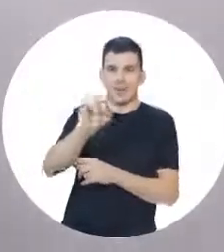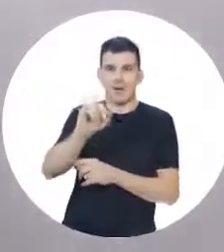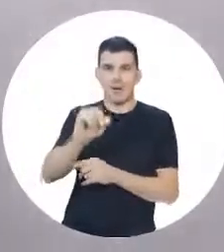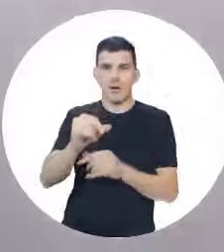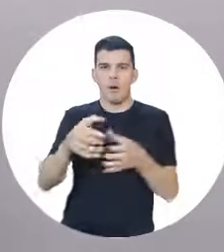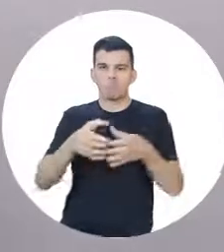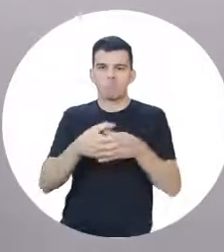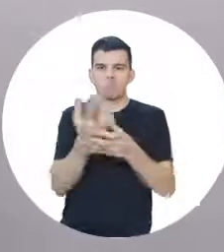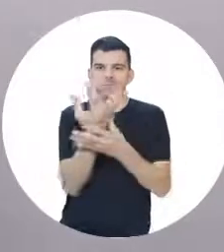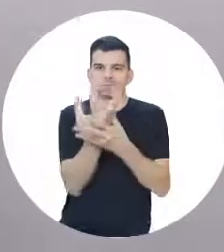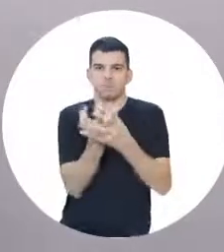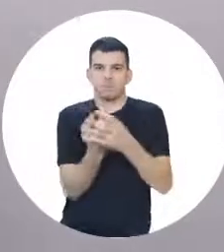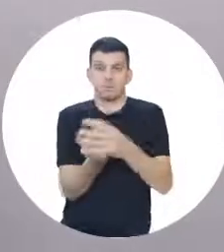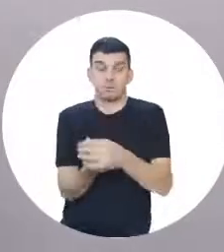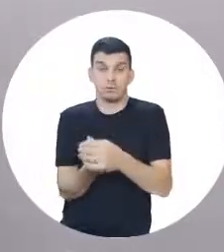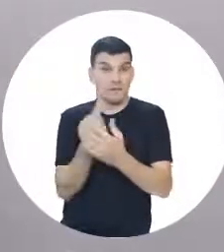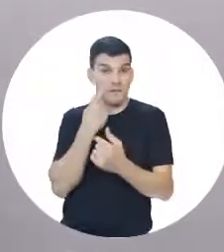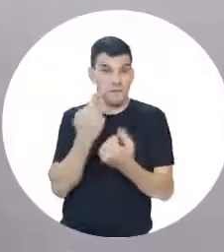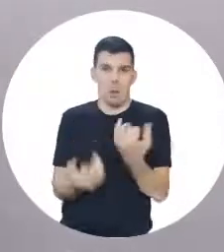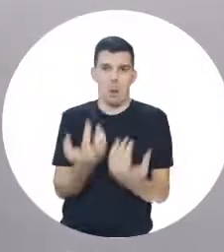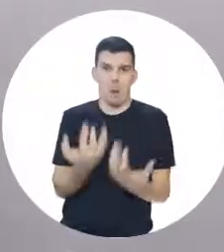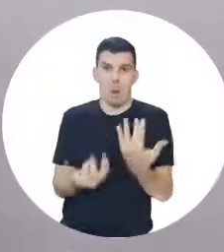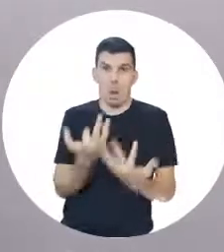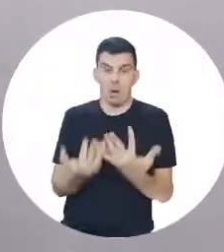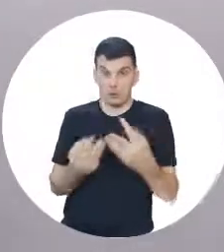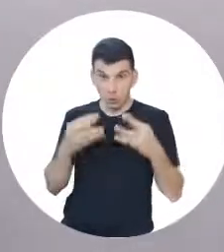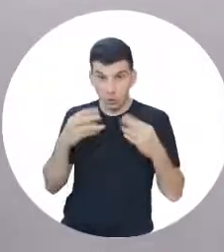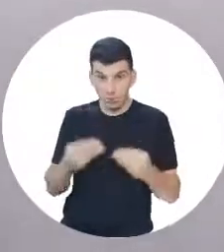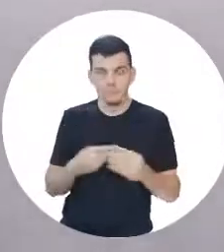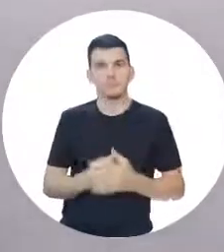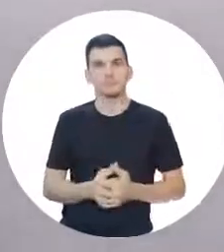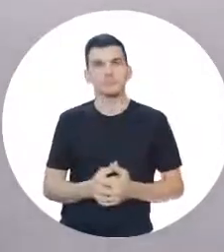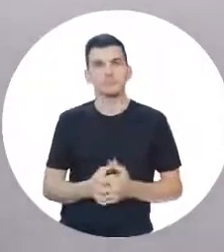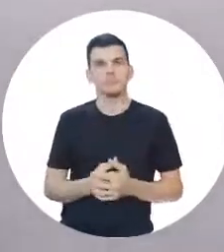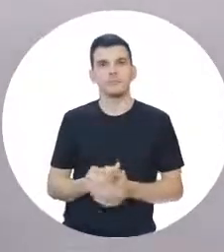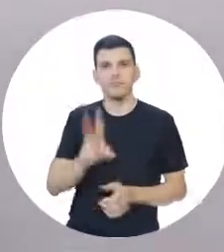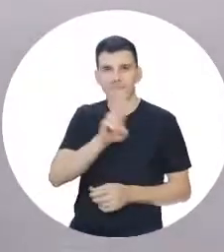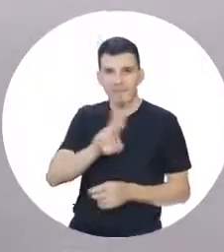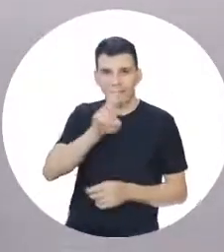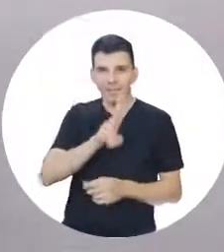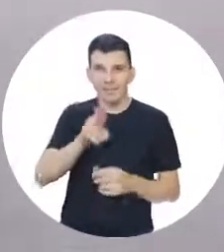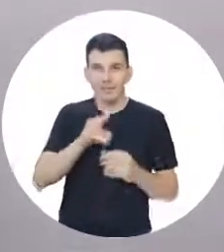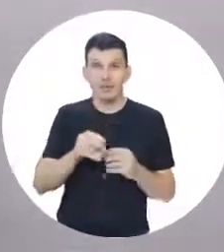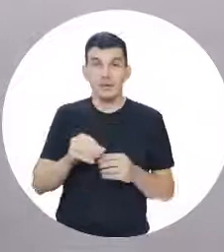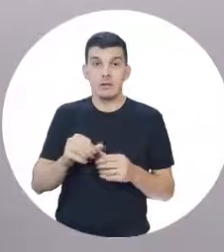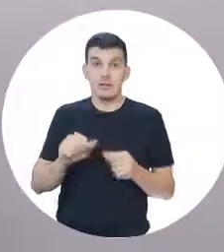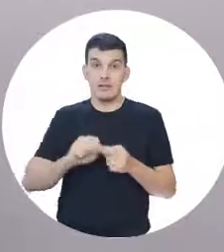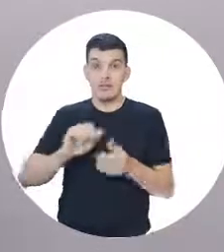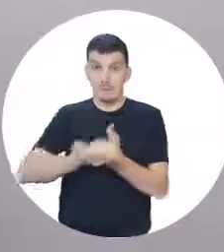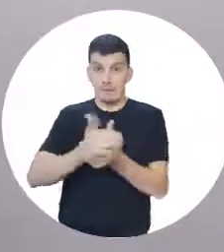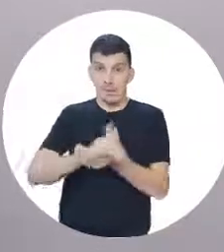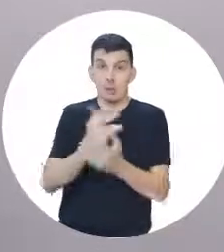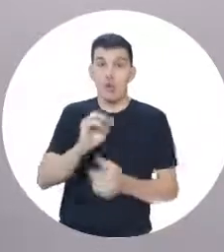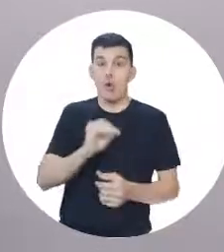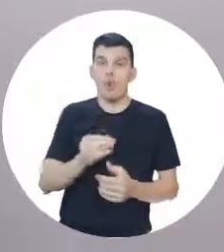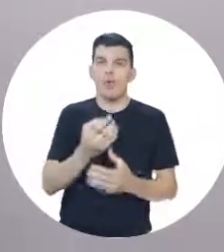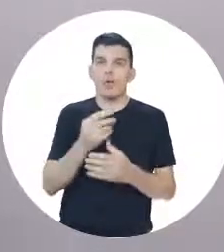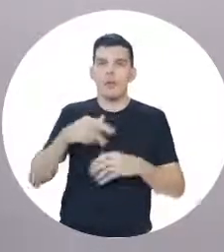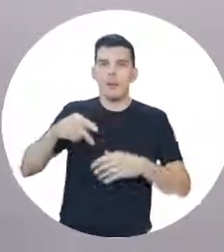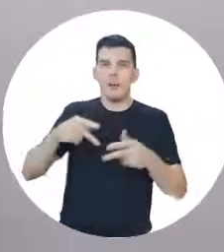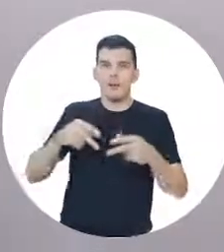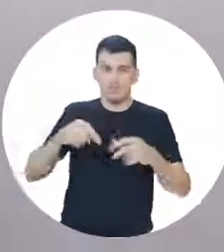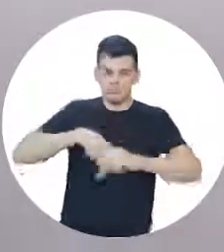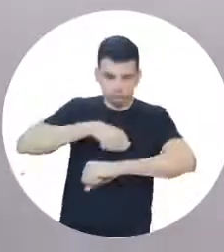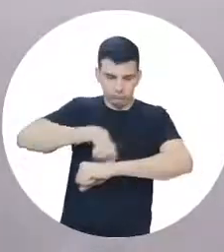cáustica. Mistura soda cáustica em presença de água para você ver se não corrói a sua mão. Muito utilizado para produção de sabão ou até mesmo desentupir